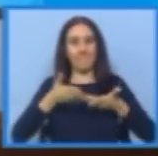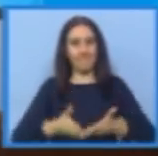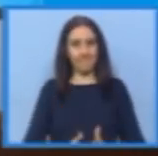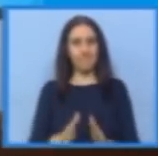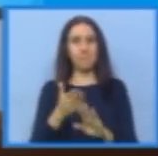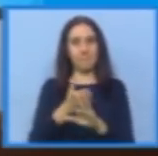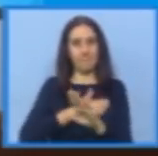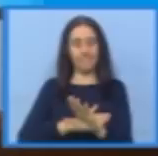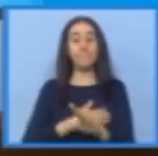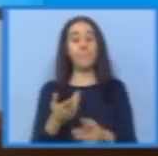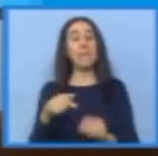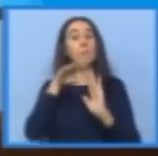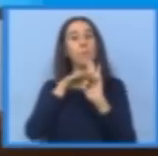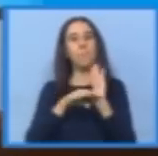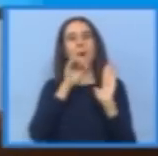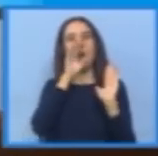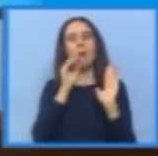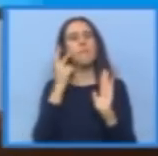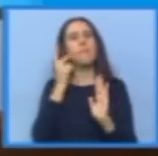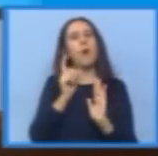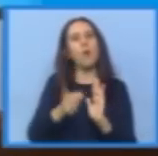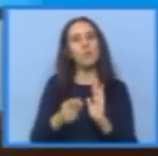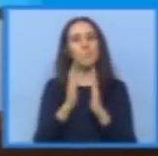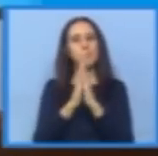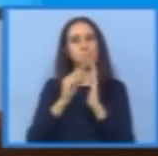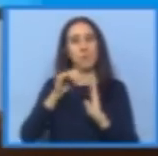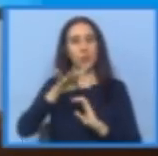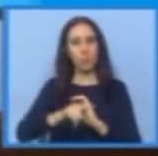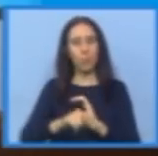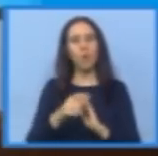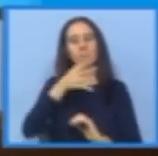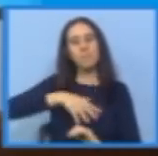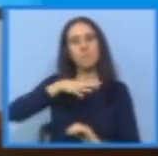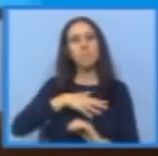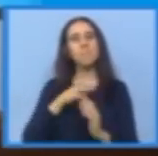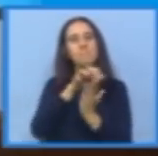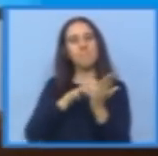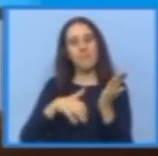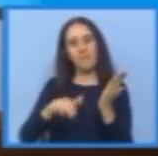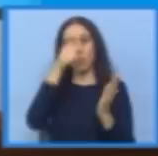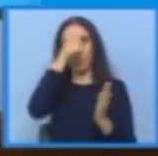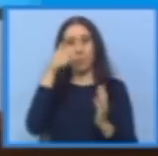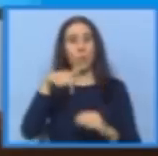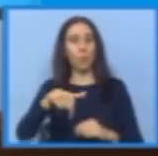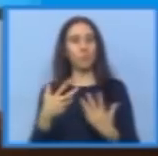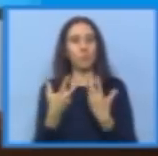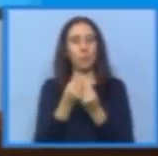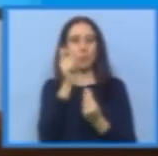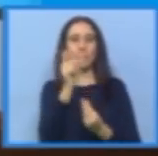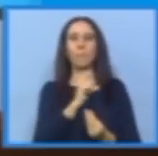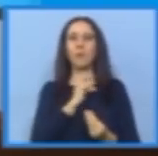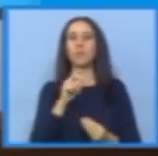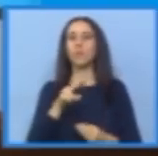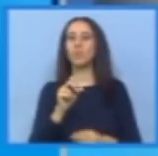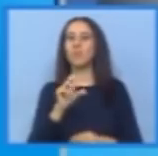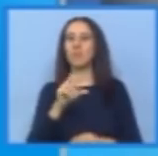vamos saber como é vivido numa paróquia de Lisboa e sugerir uma análise à liturgia deste domingo. Hoje está connosco o Padre Nuno